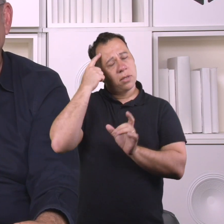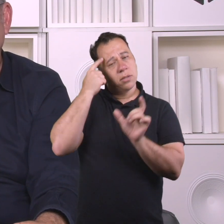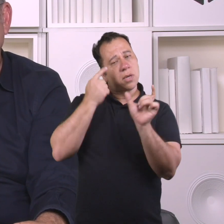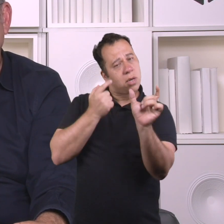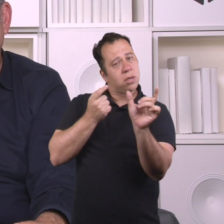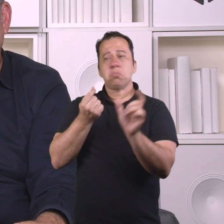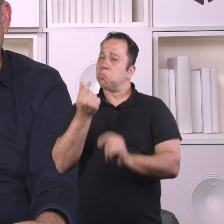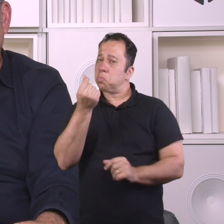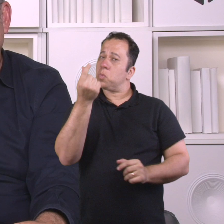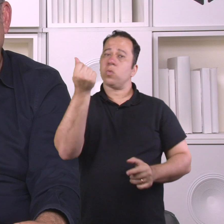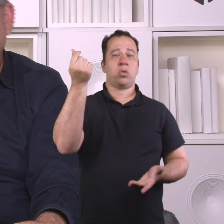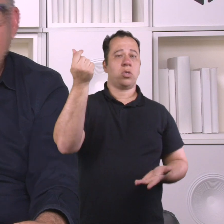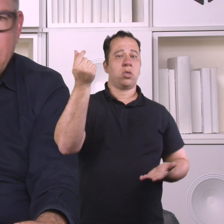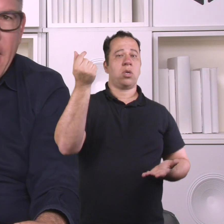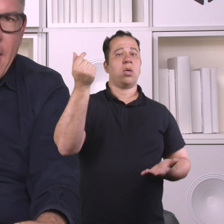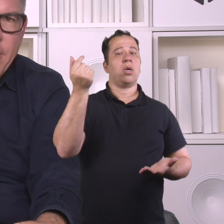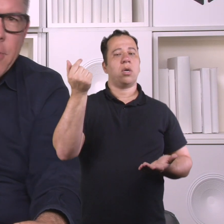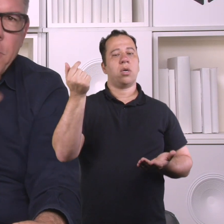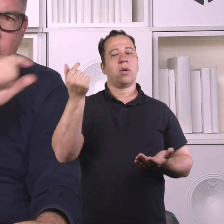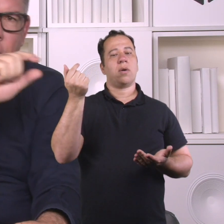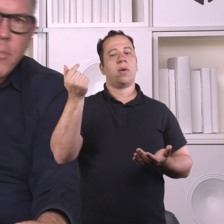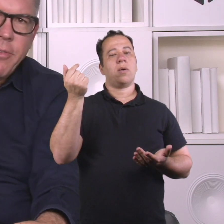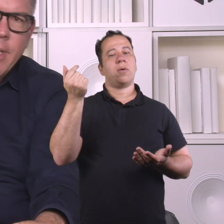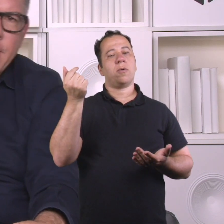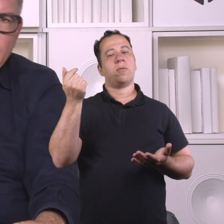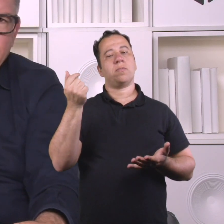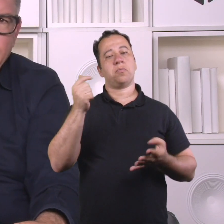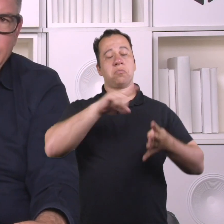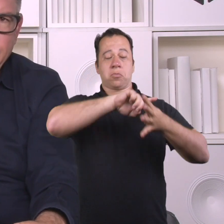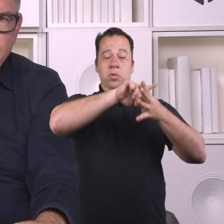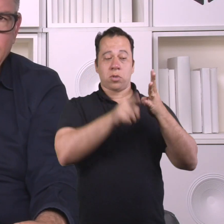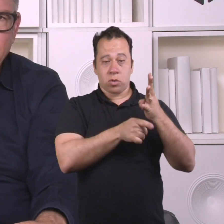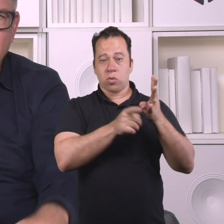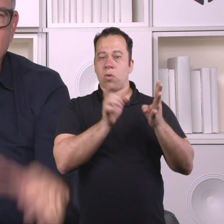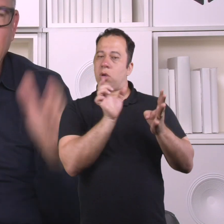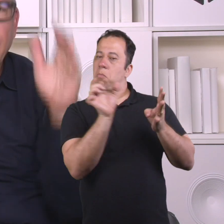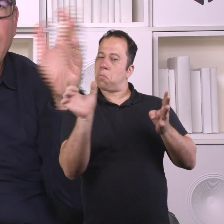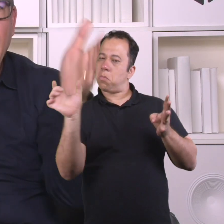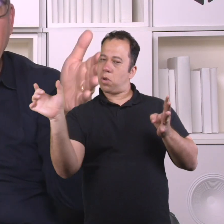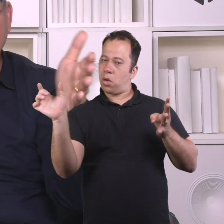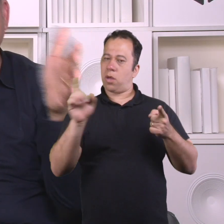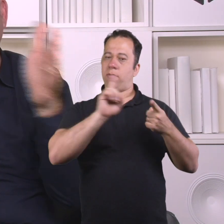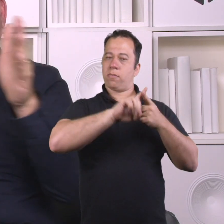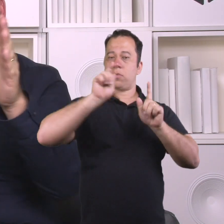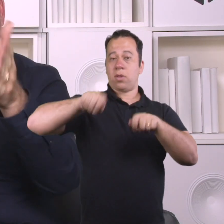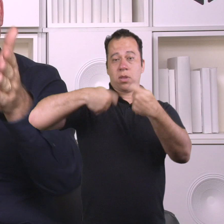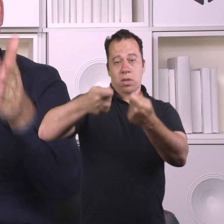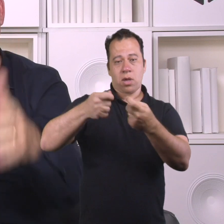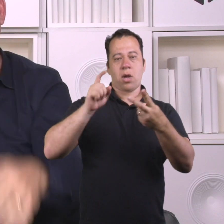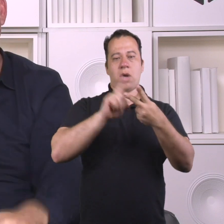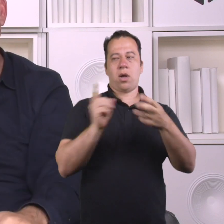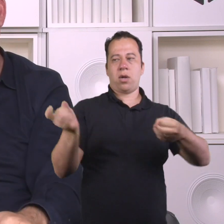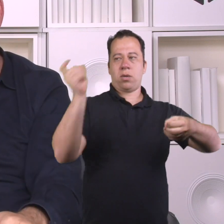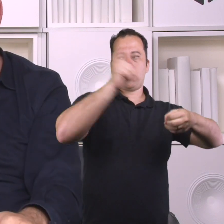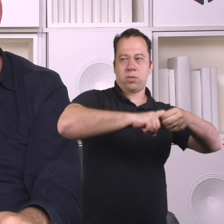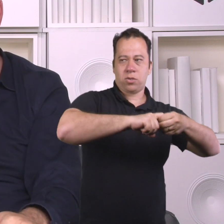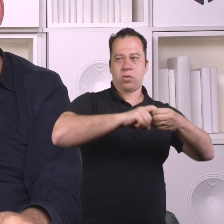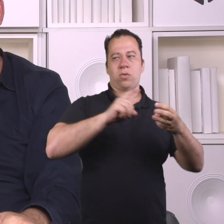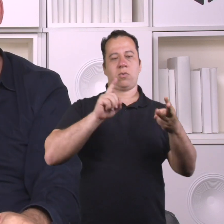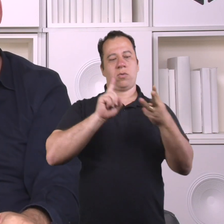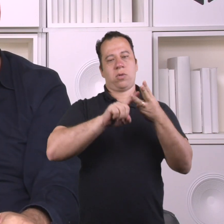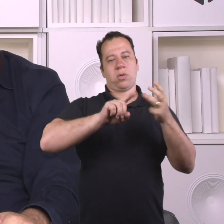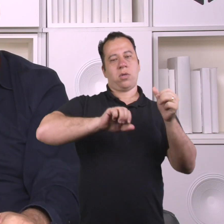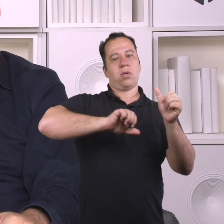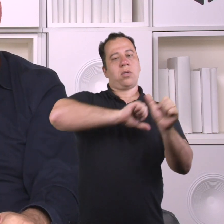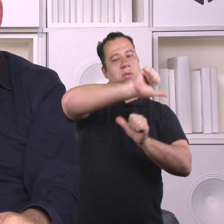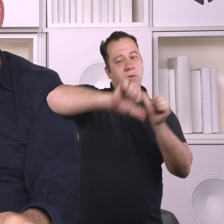mamon. E essas palavras do Manual de Finanças de Jesus: doar, restituir,